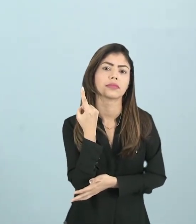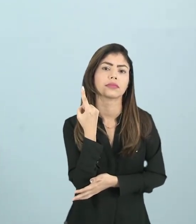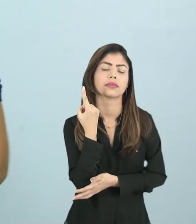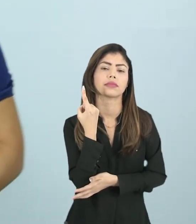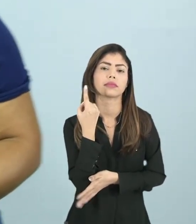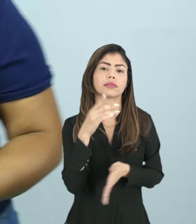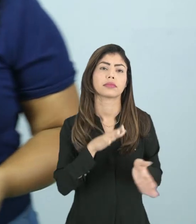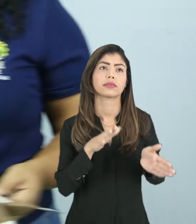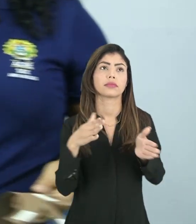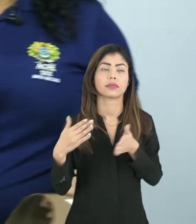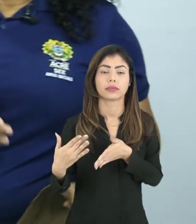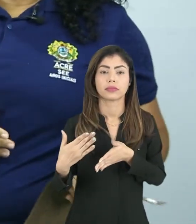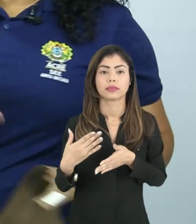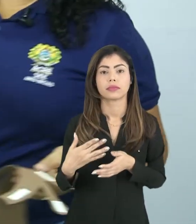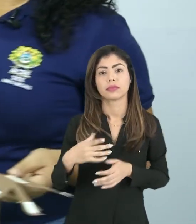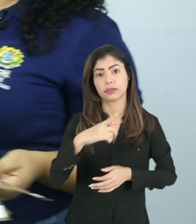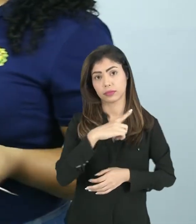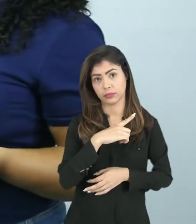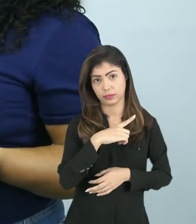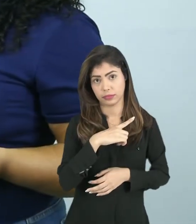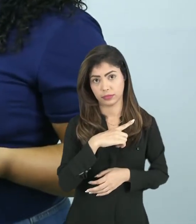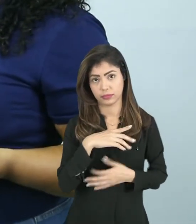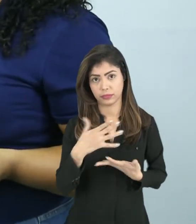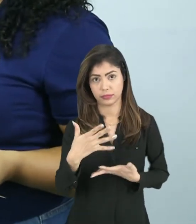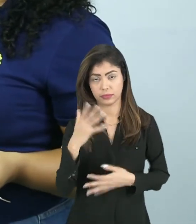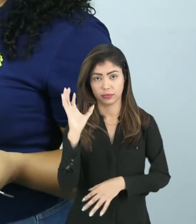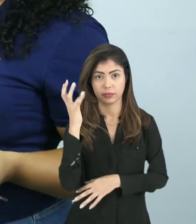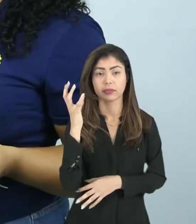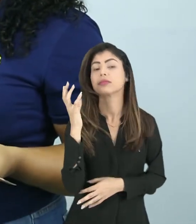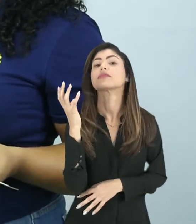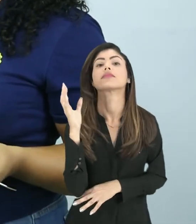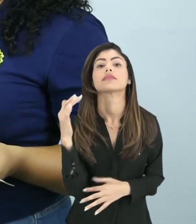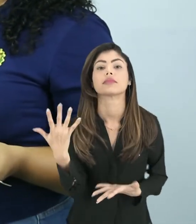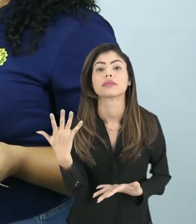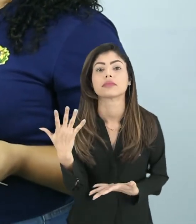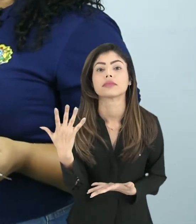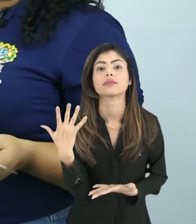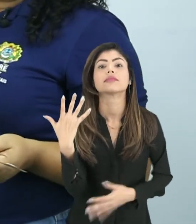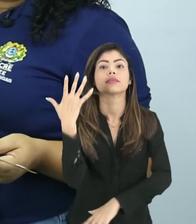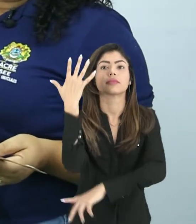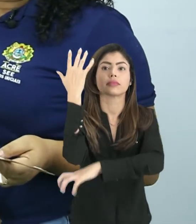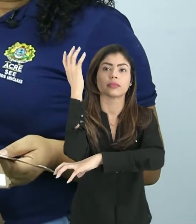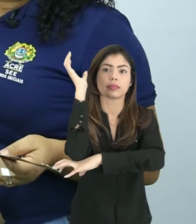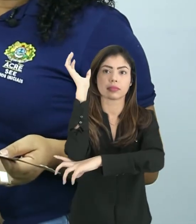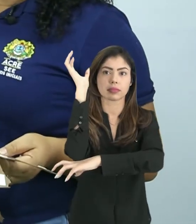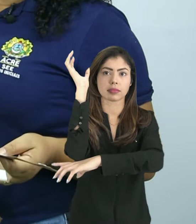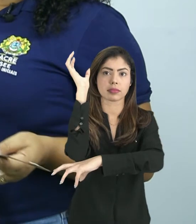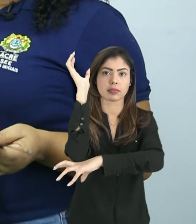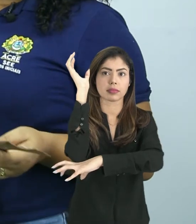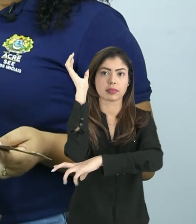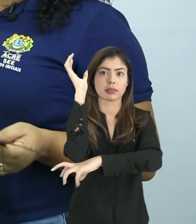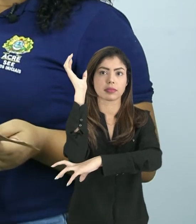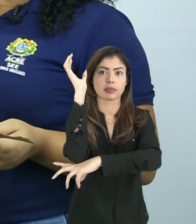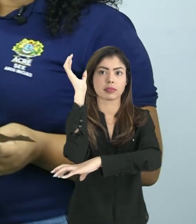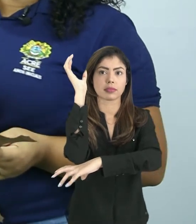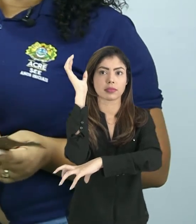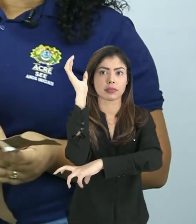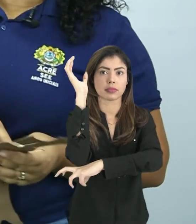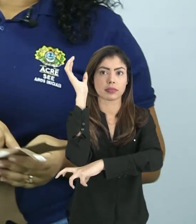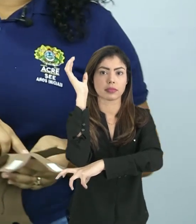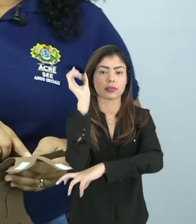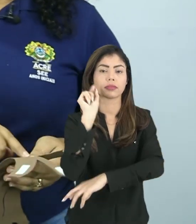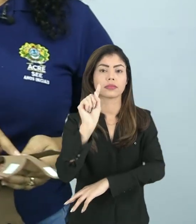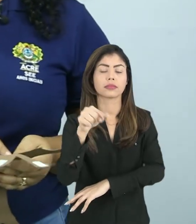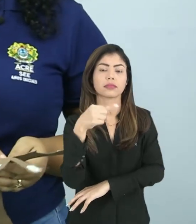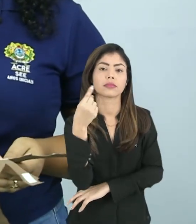a primeira parte que nasce mesmo a planta? Nasce a raiz. Depois da raiz vai nascer